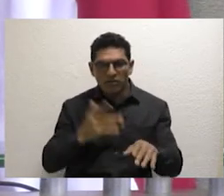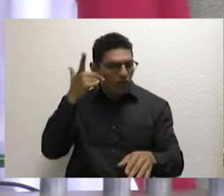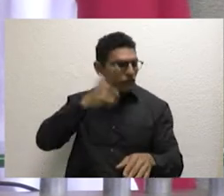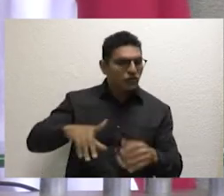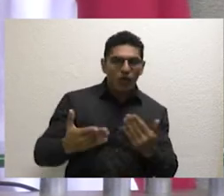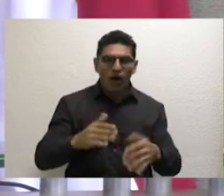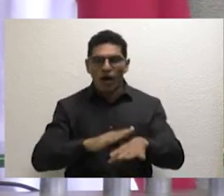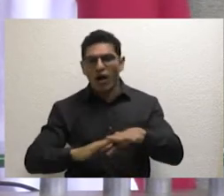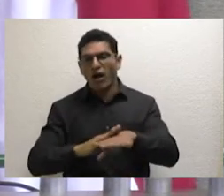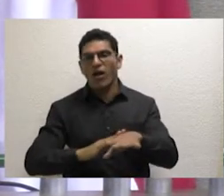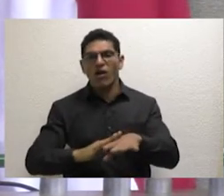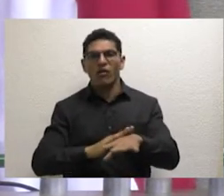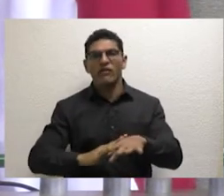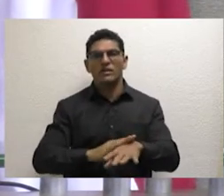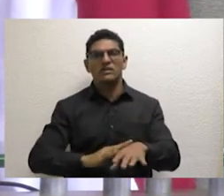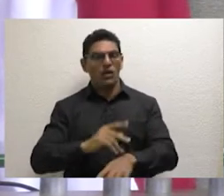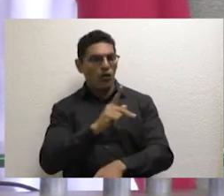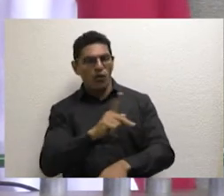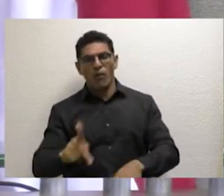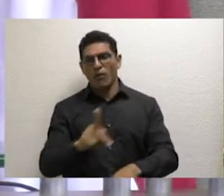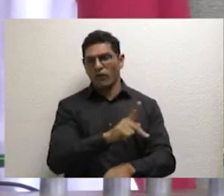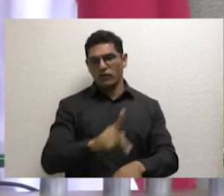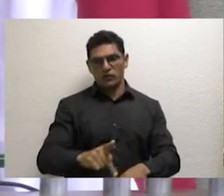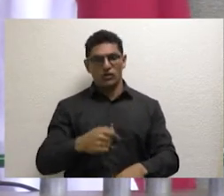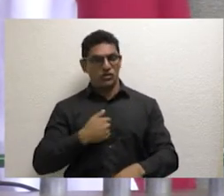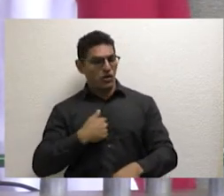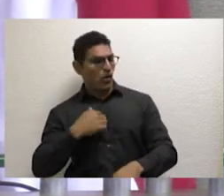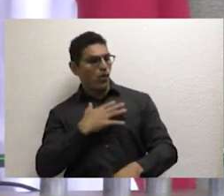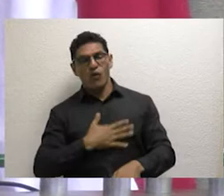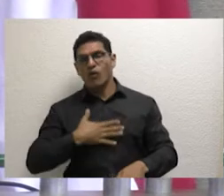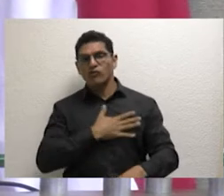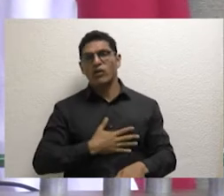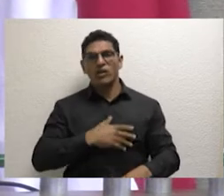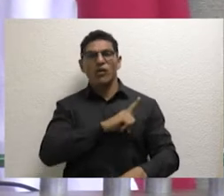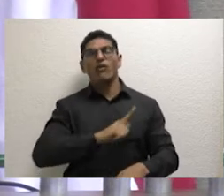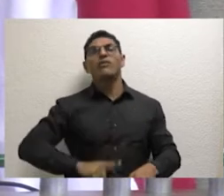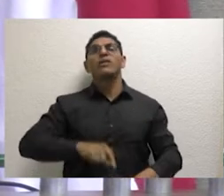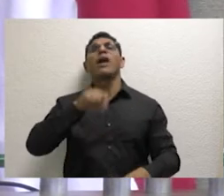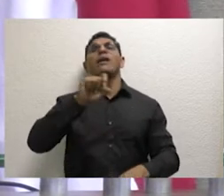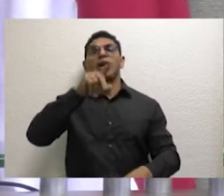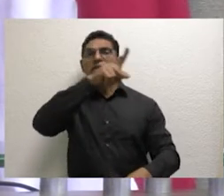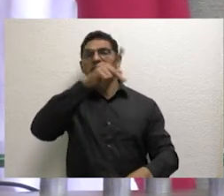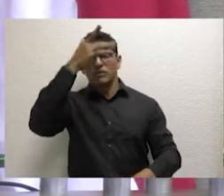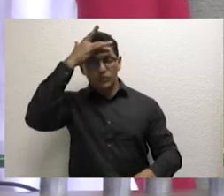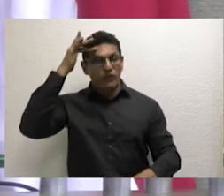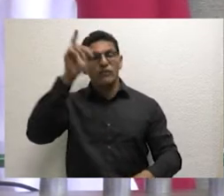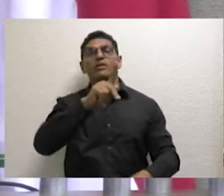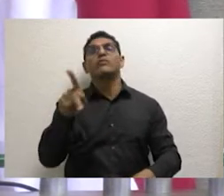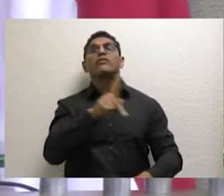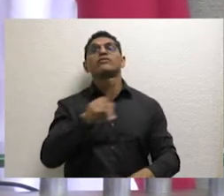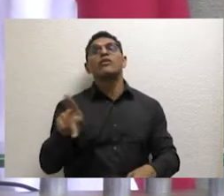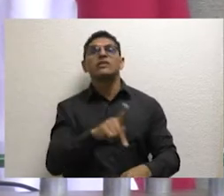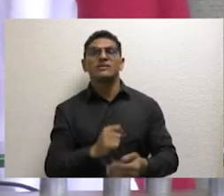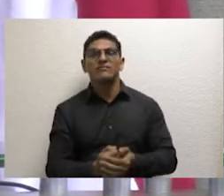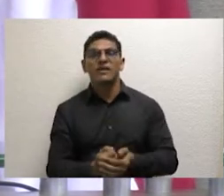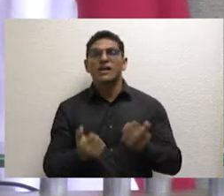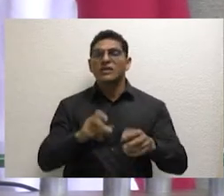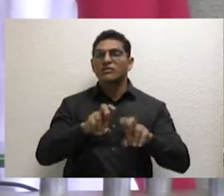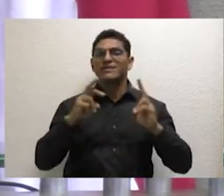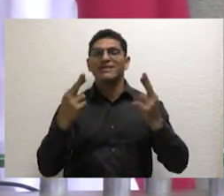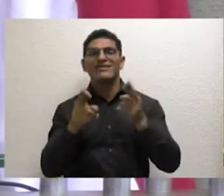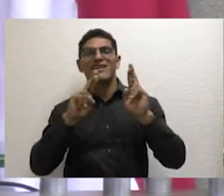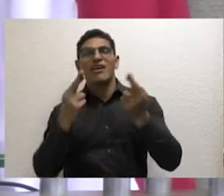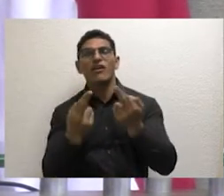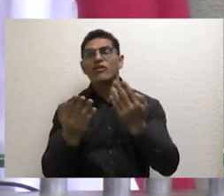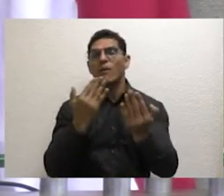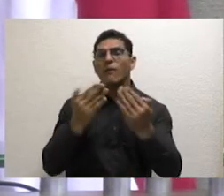com os educadores eu gostaria que o governo dissesse quem são os educadores que ele ouve quem são os educadores que